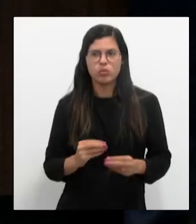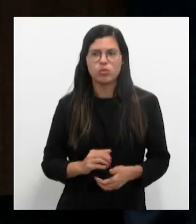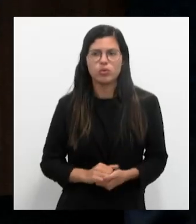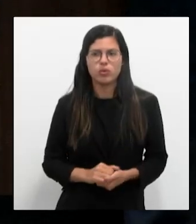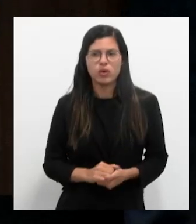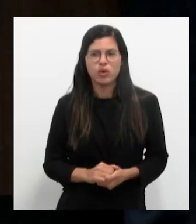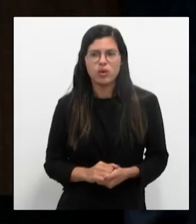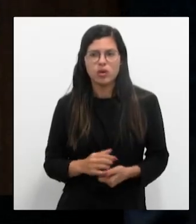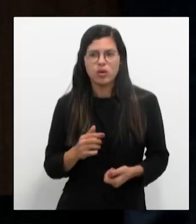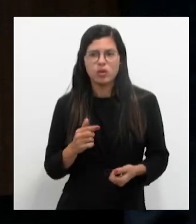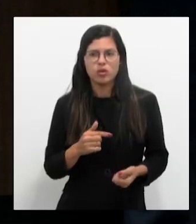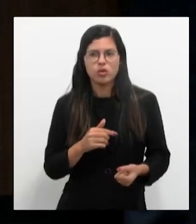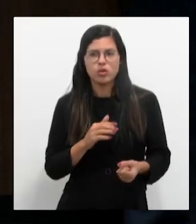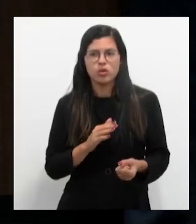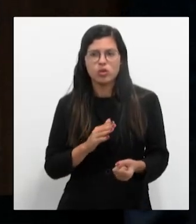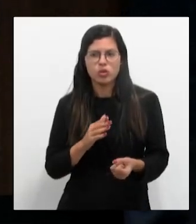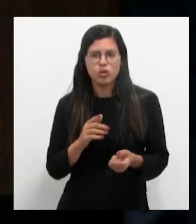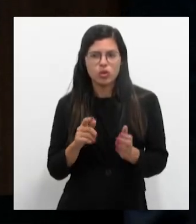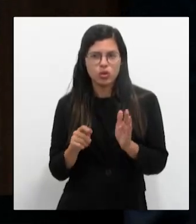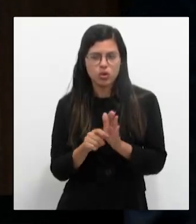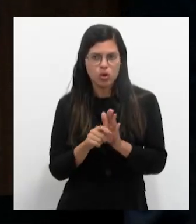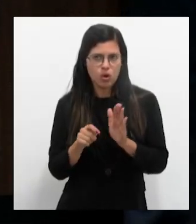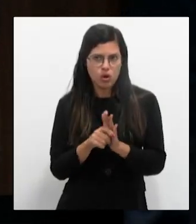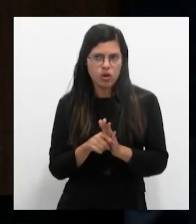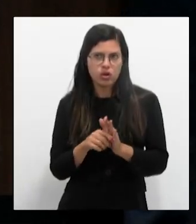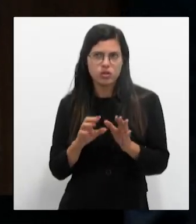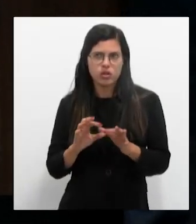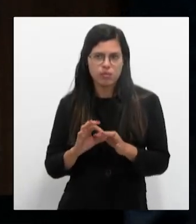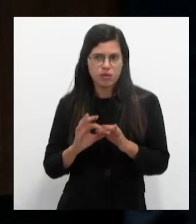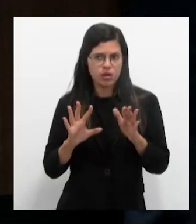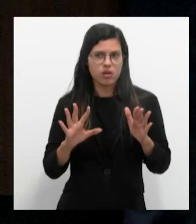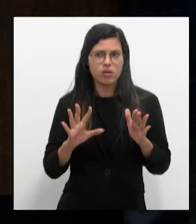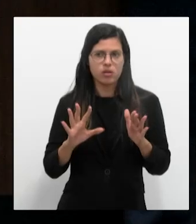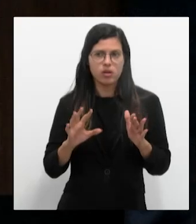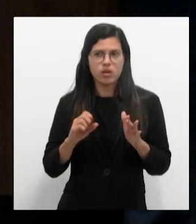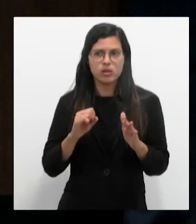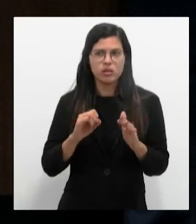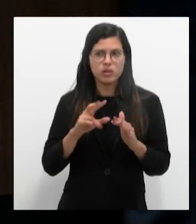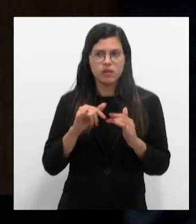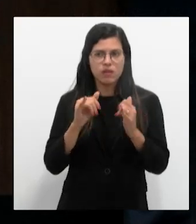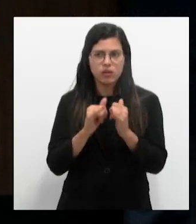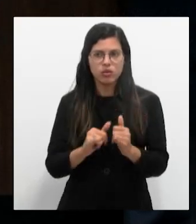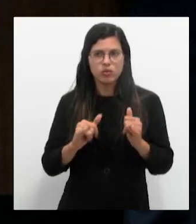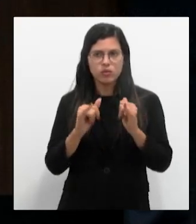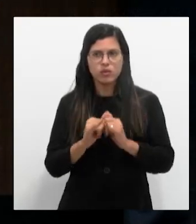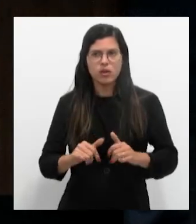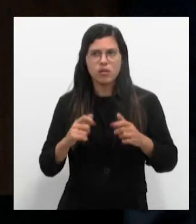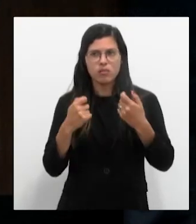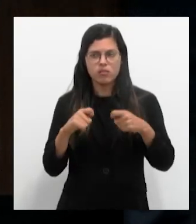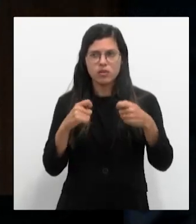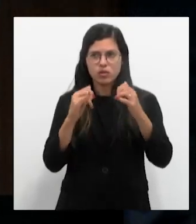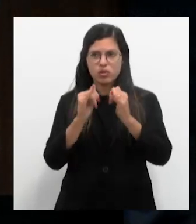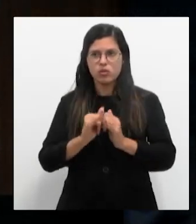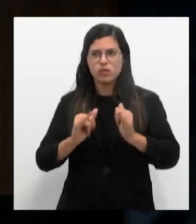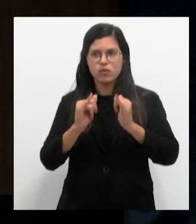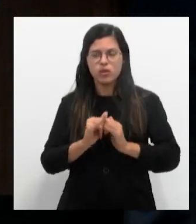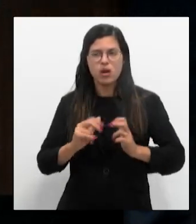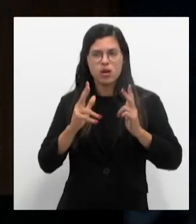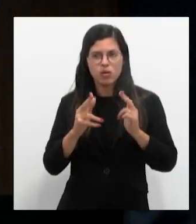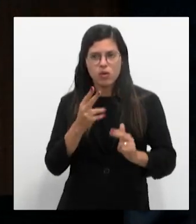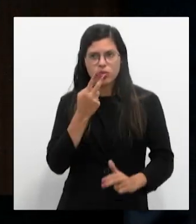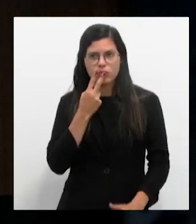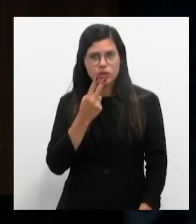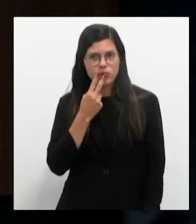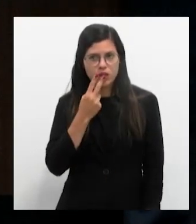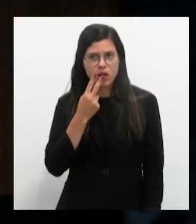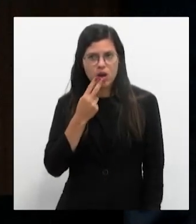as drogas chamadas lícitas. Então, se vai divulgar, tem que divulgar como divulga o cigarro, dizendo